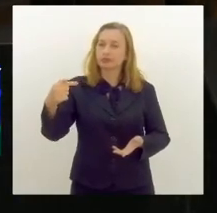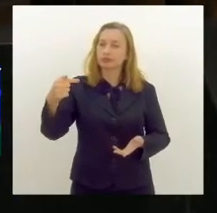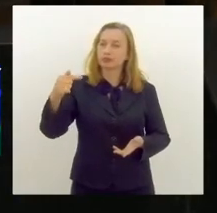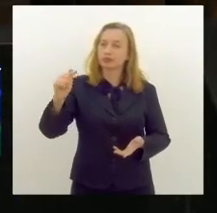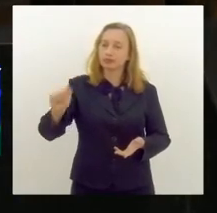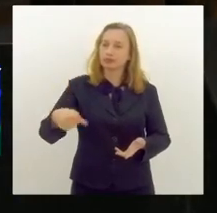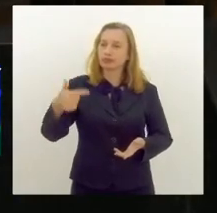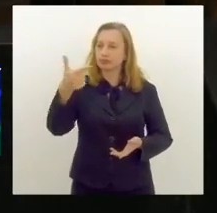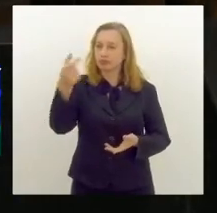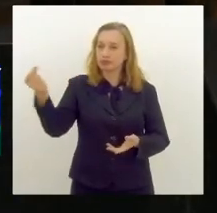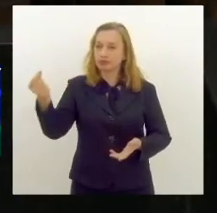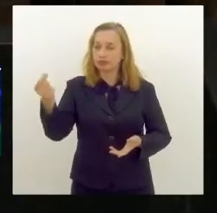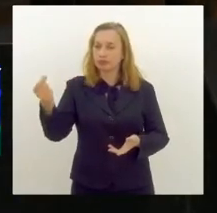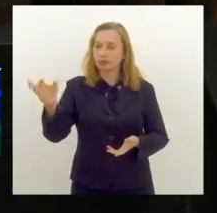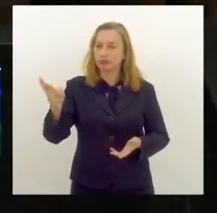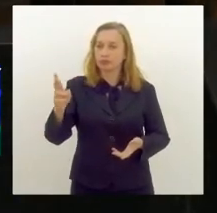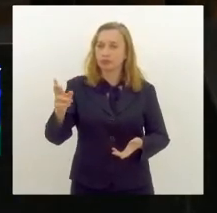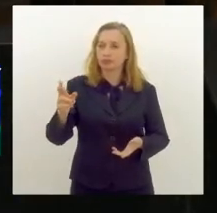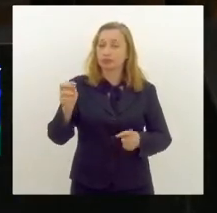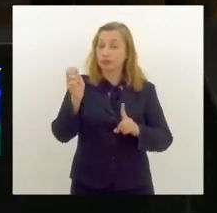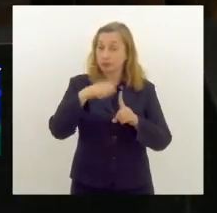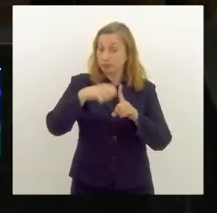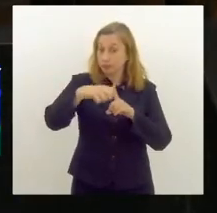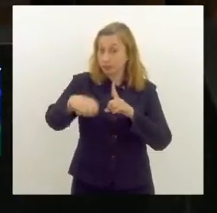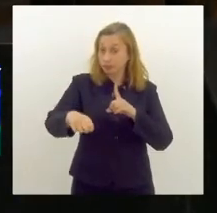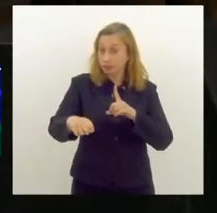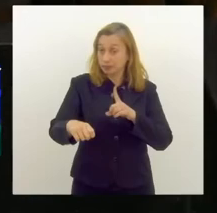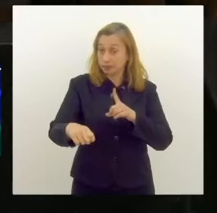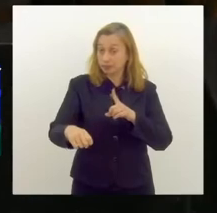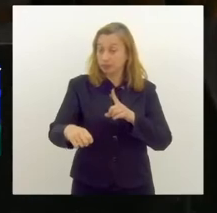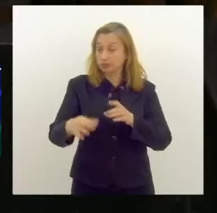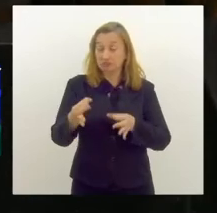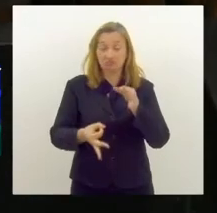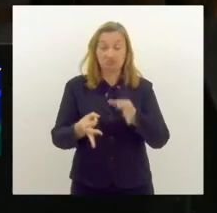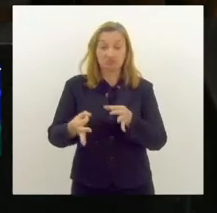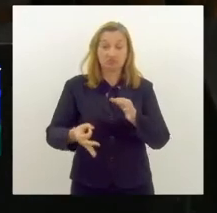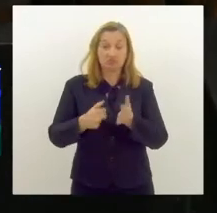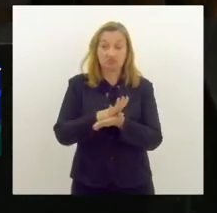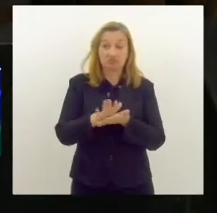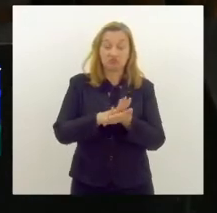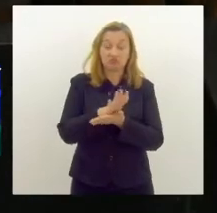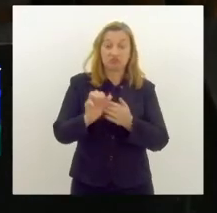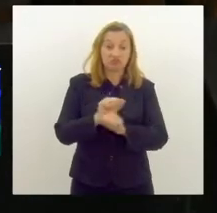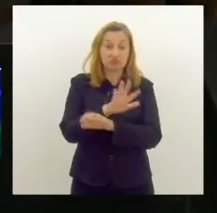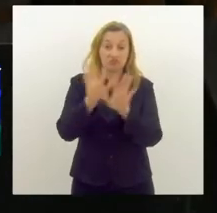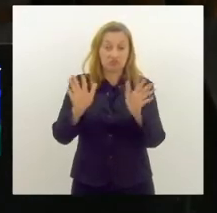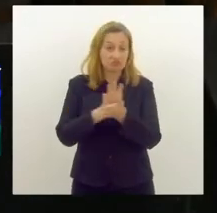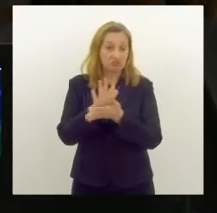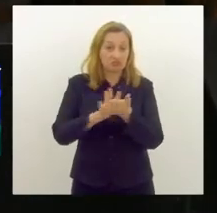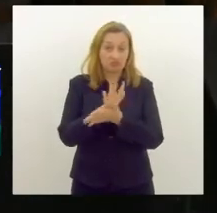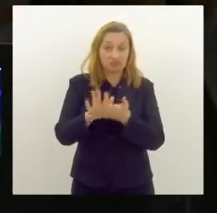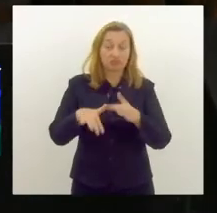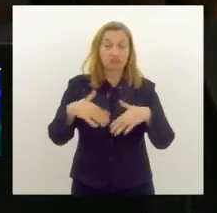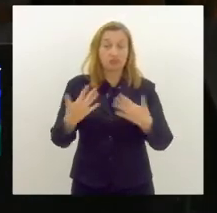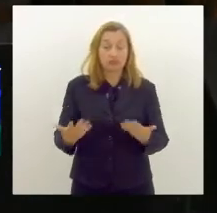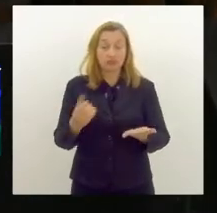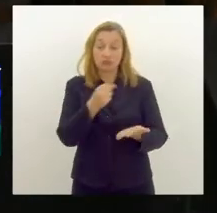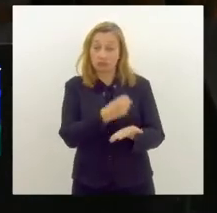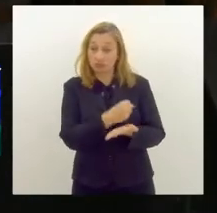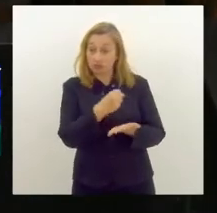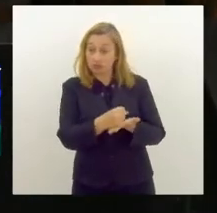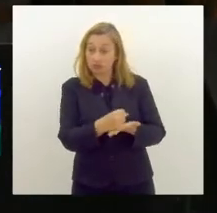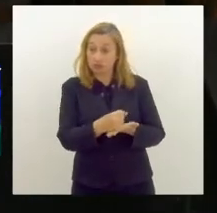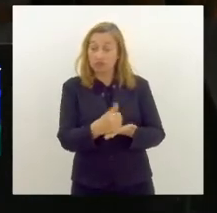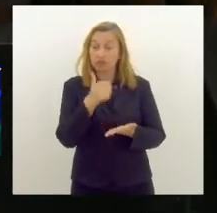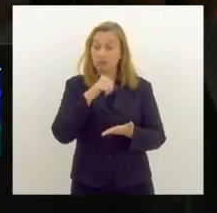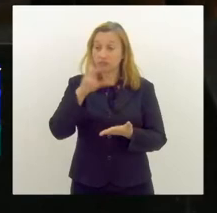R$4.807.200 ao mês, sem qualquer justificativa e transparência. Essas contratações,